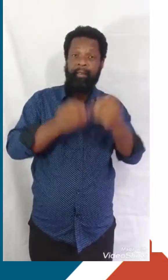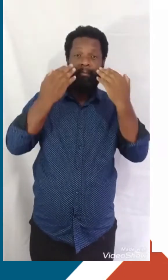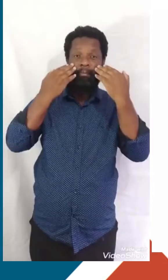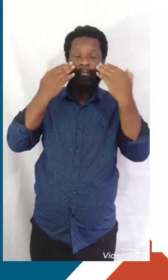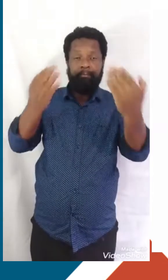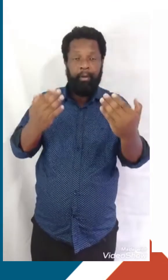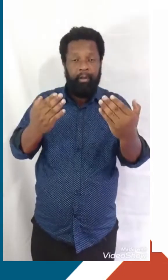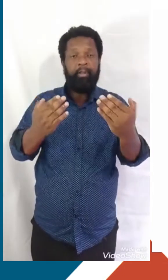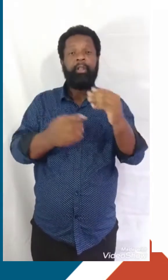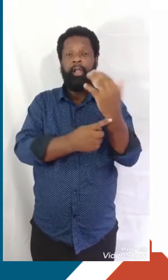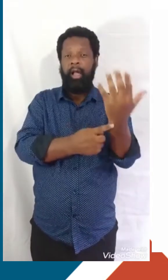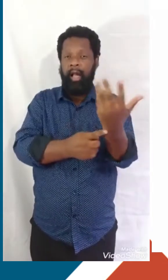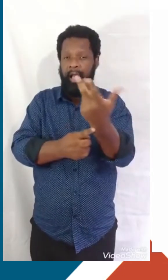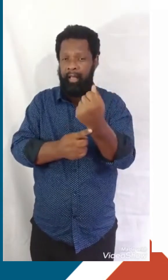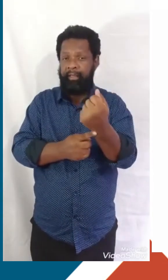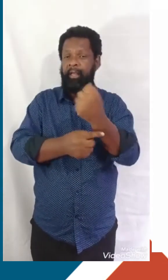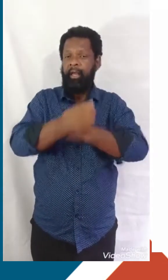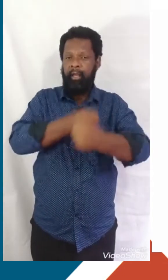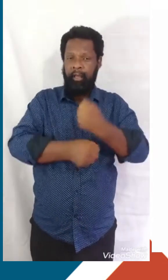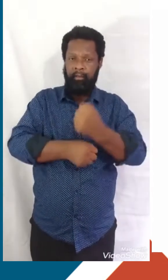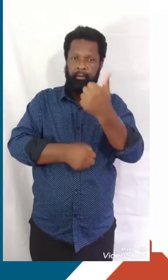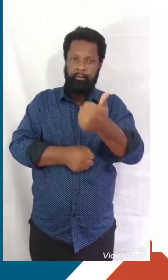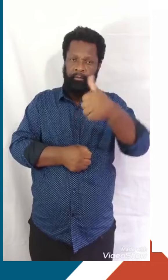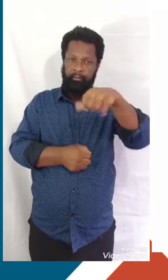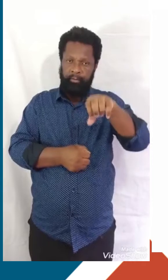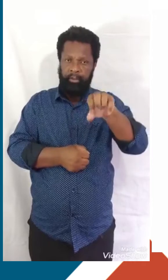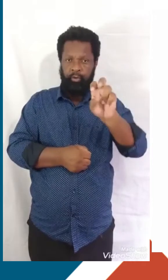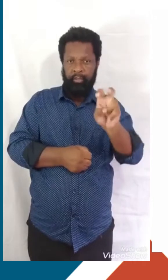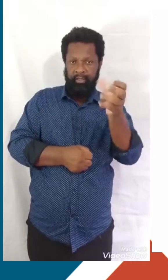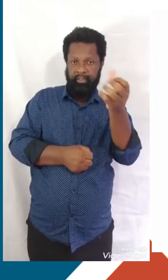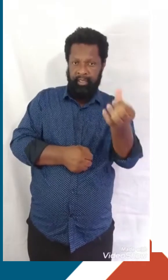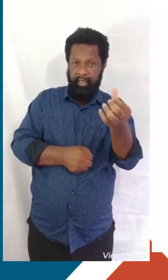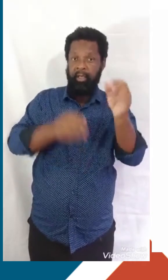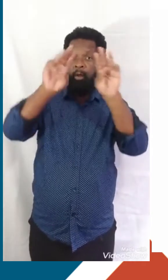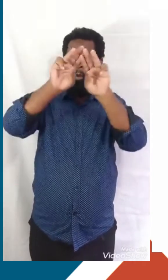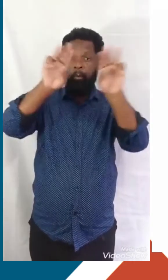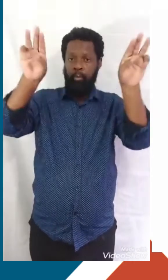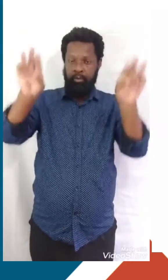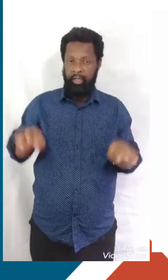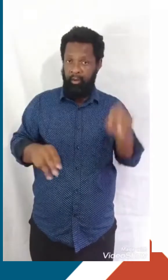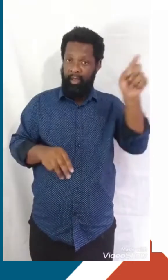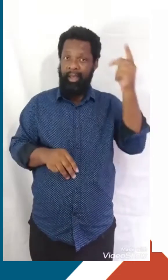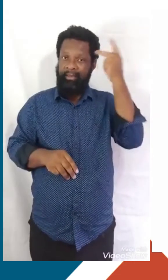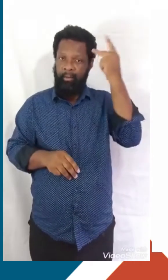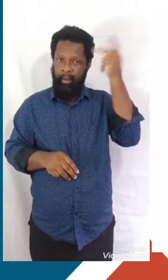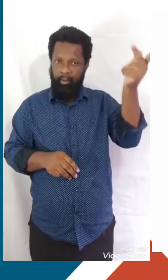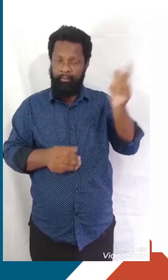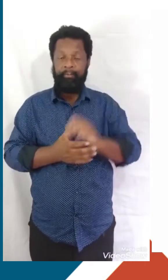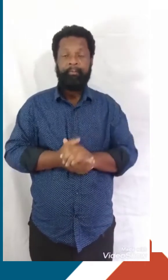de Arte Concreta em 1956, no Museu de Arte Moderna de São Paulo.